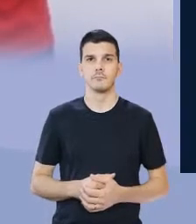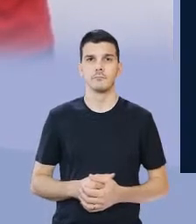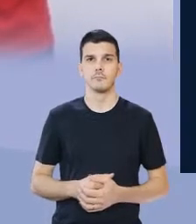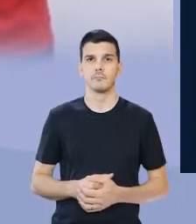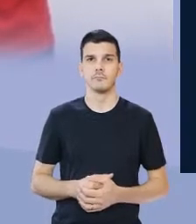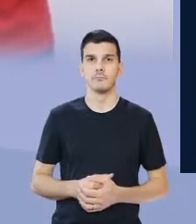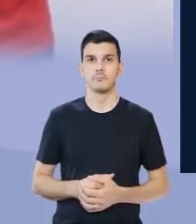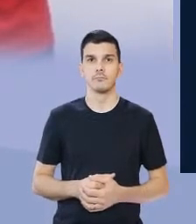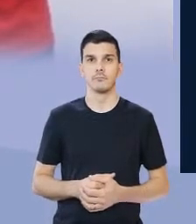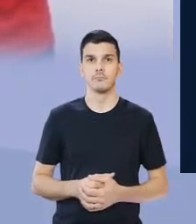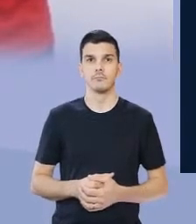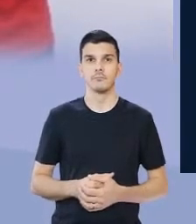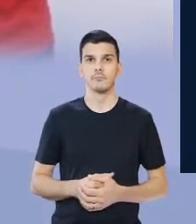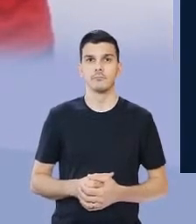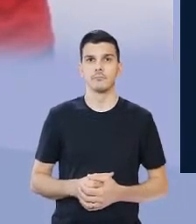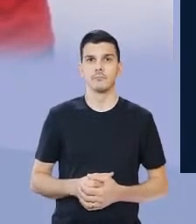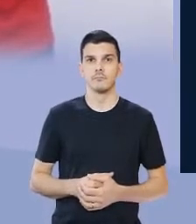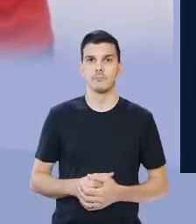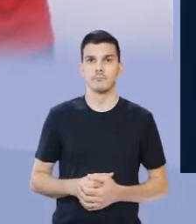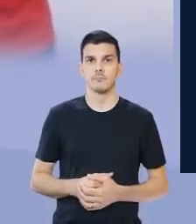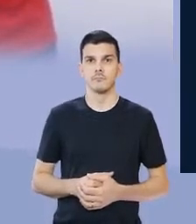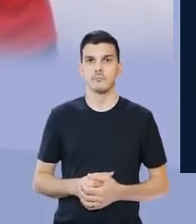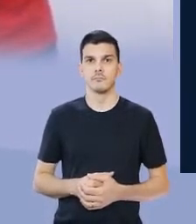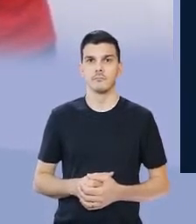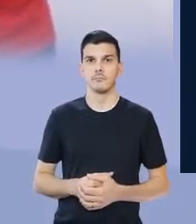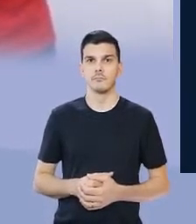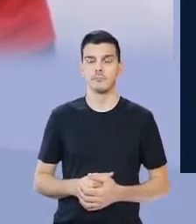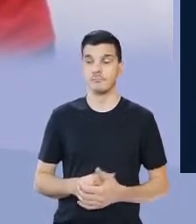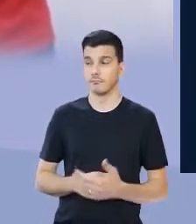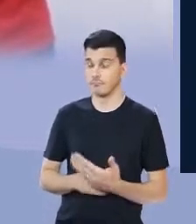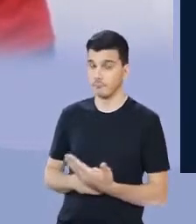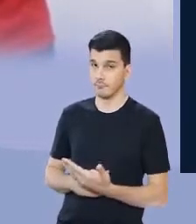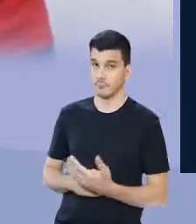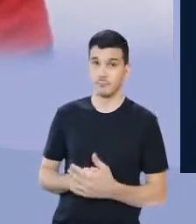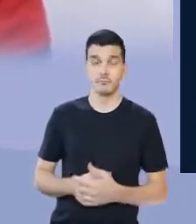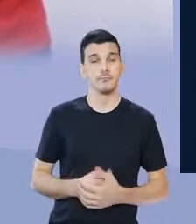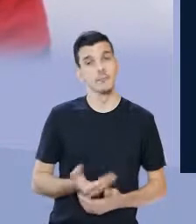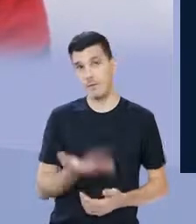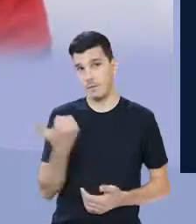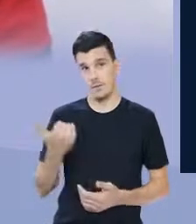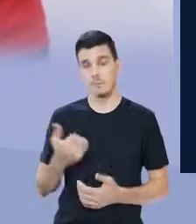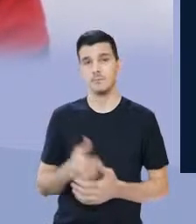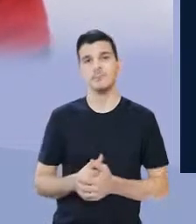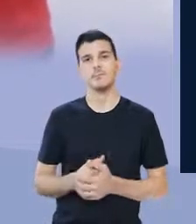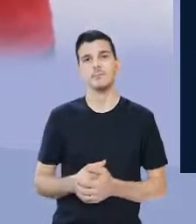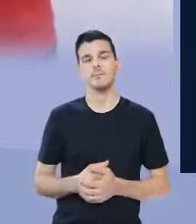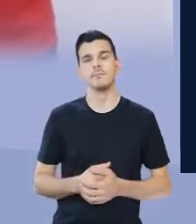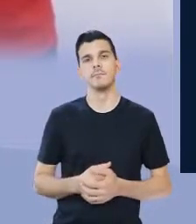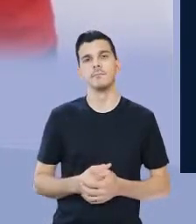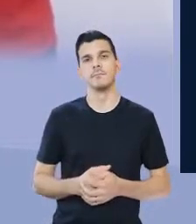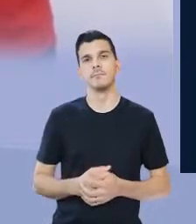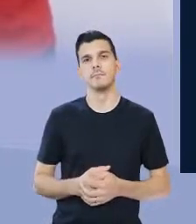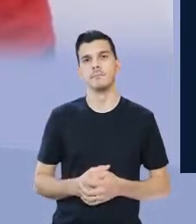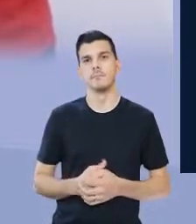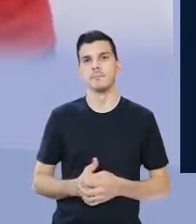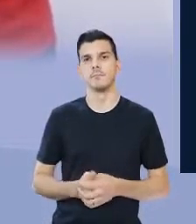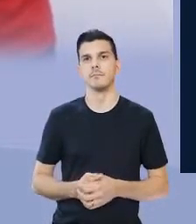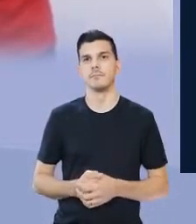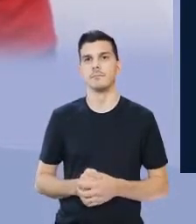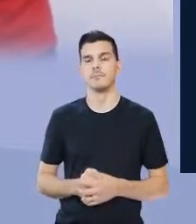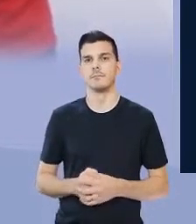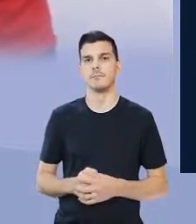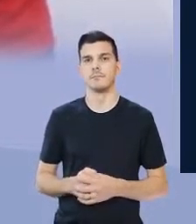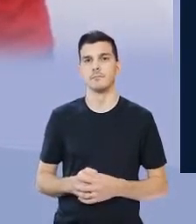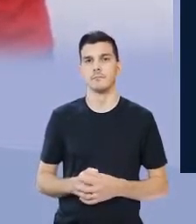Acompanhar, que é o come along. We're going to the mall. Come along, né? Acompanhe a gente, vem com a gente. Come out